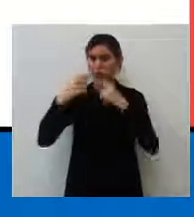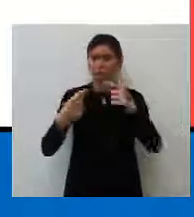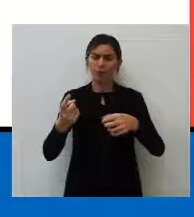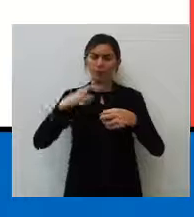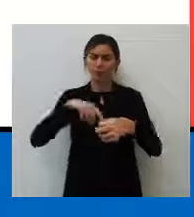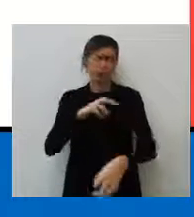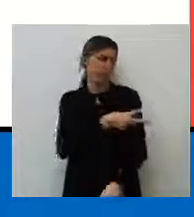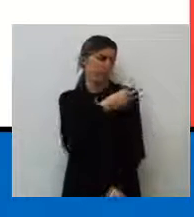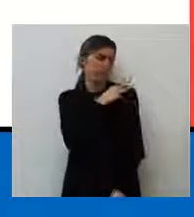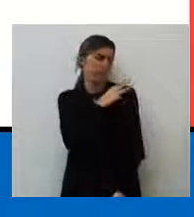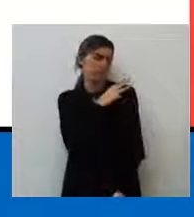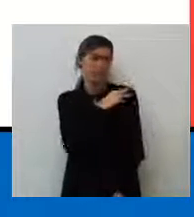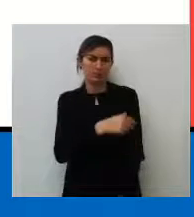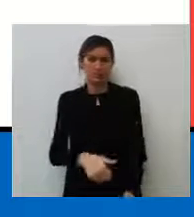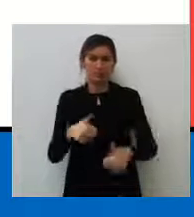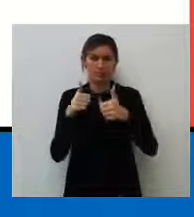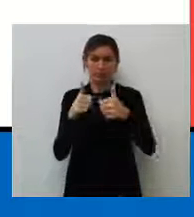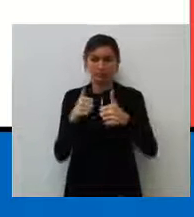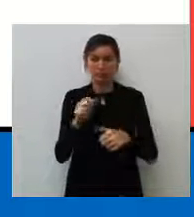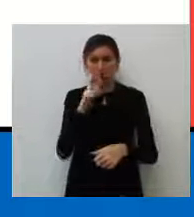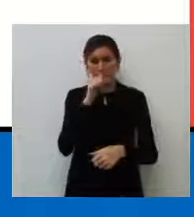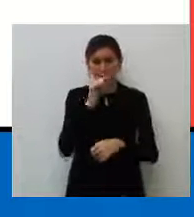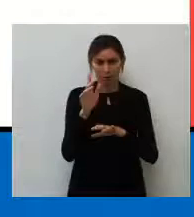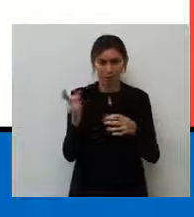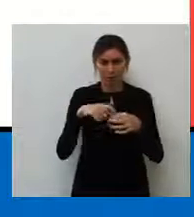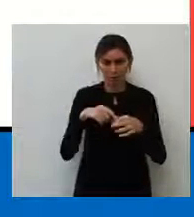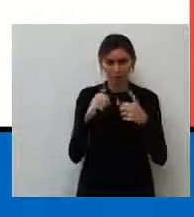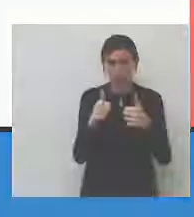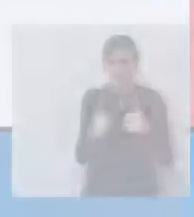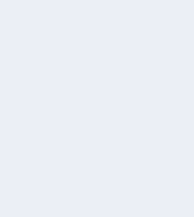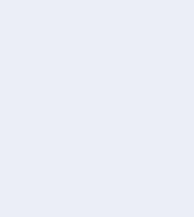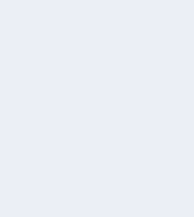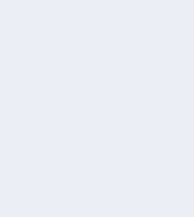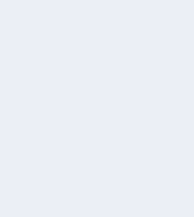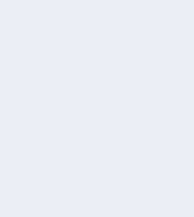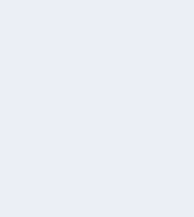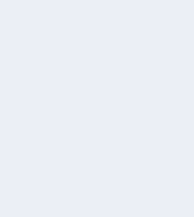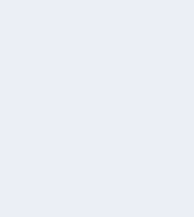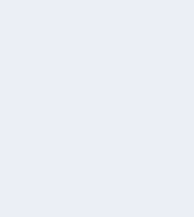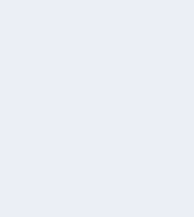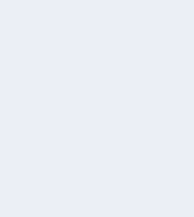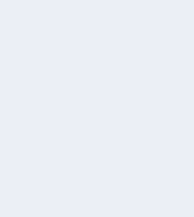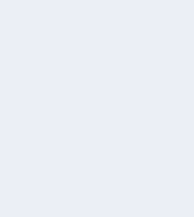pouco a gente volta com terceiro ano só vou tomar uma água já volto tá